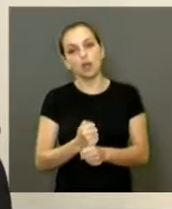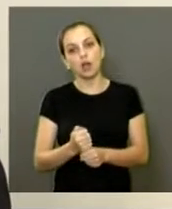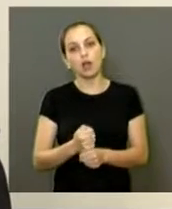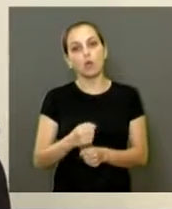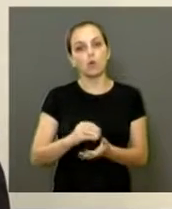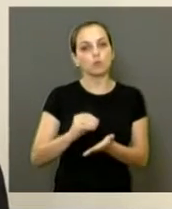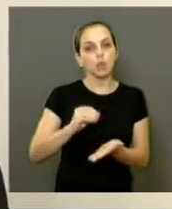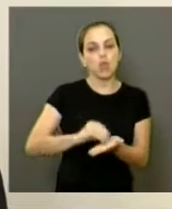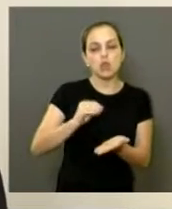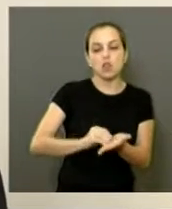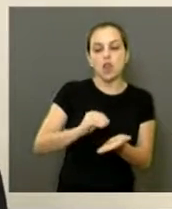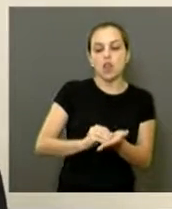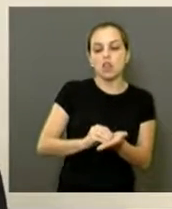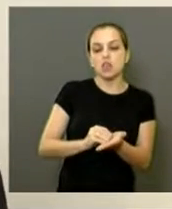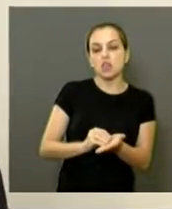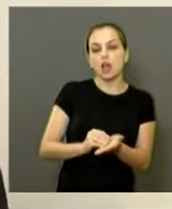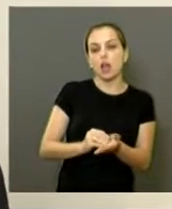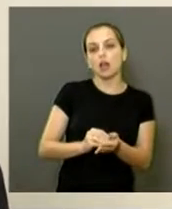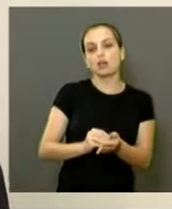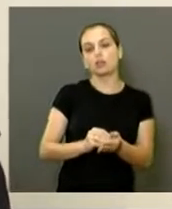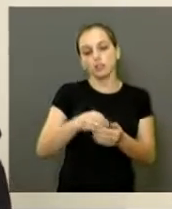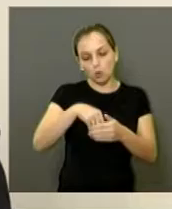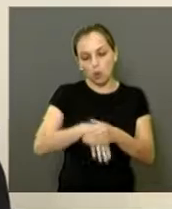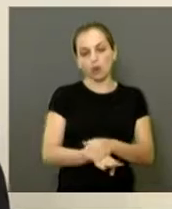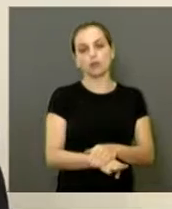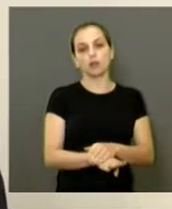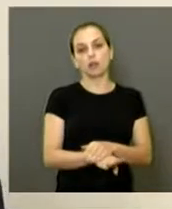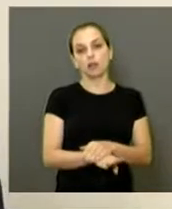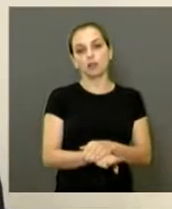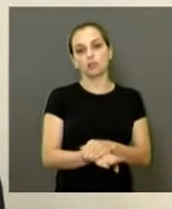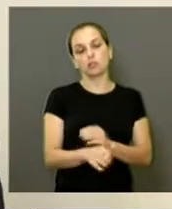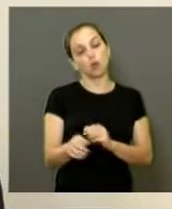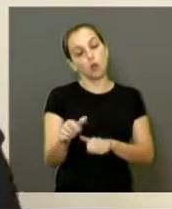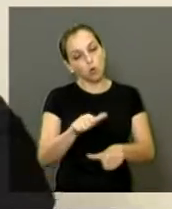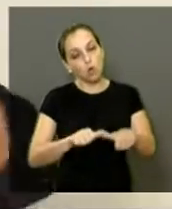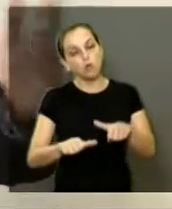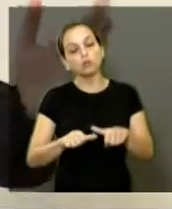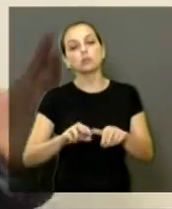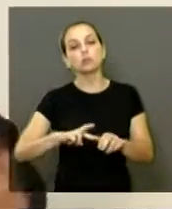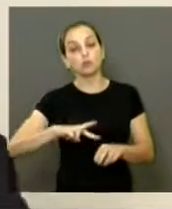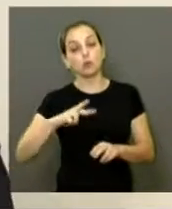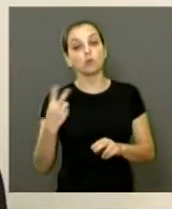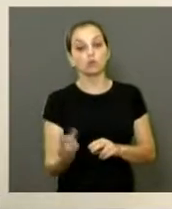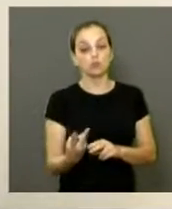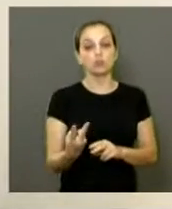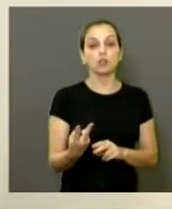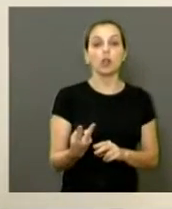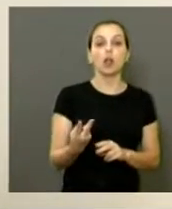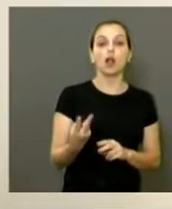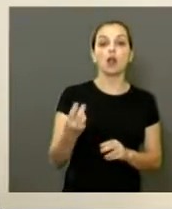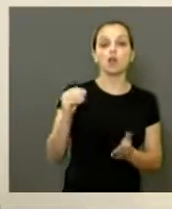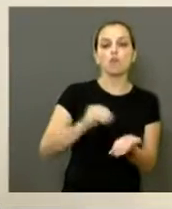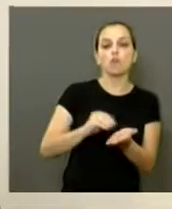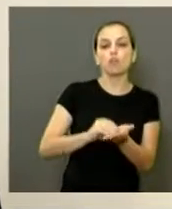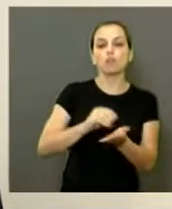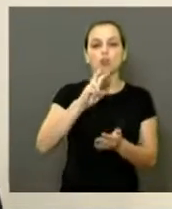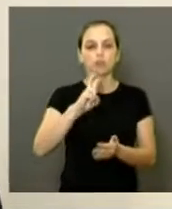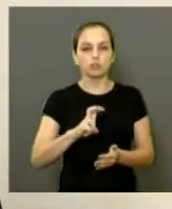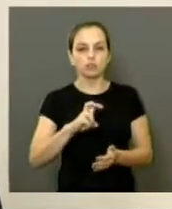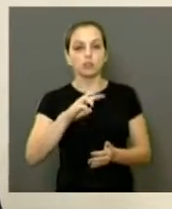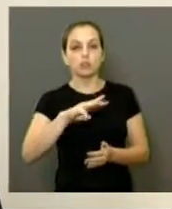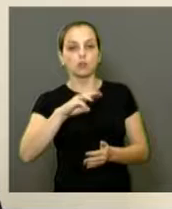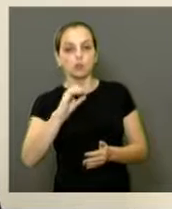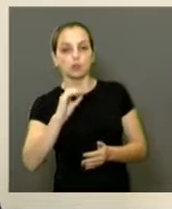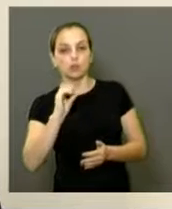havia sobrado pelo contrário prejuízo de 30 mil no mês de 13 mil no outro de 5 mil no outro eu achei interessante uma